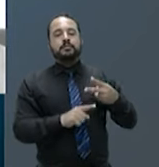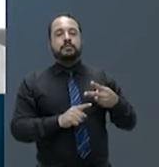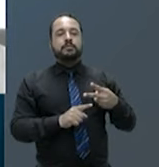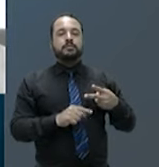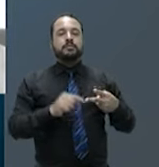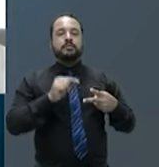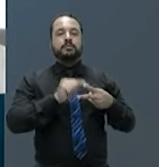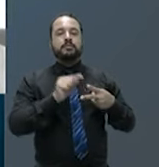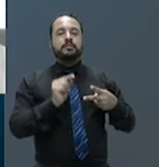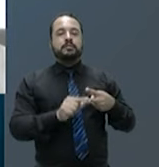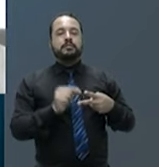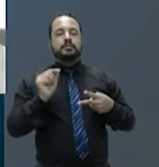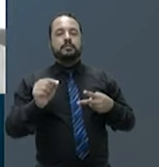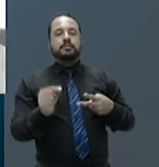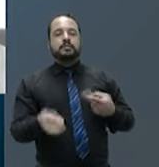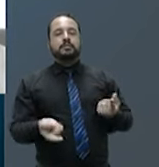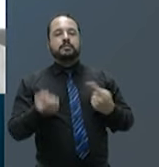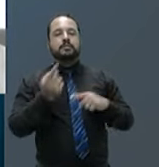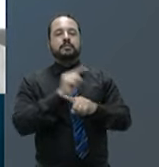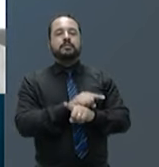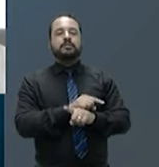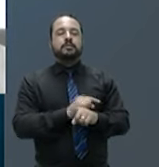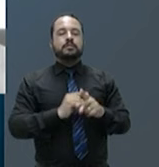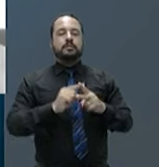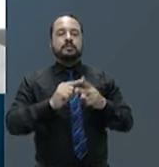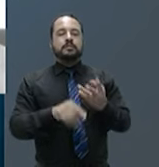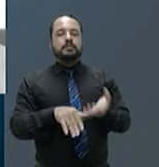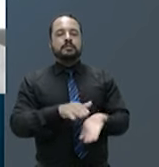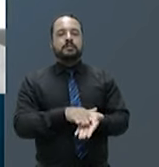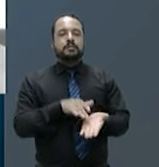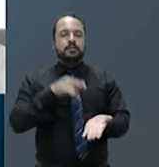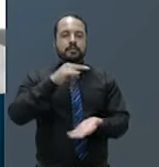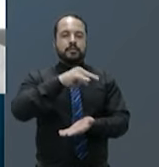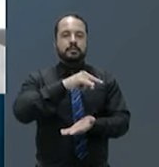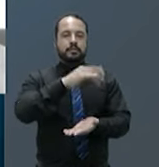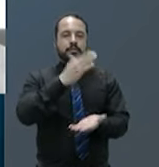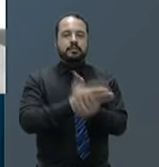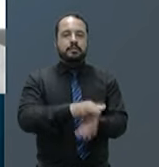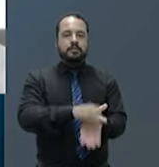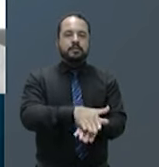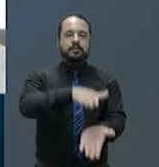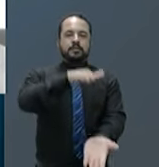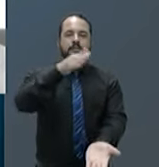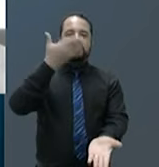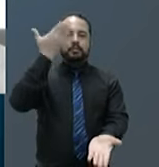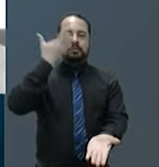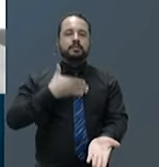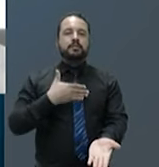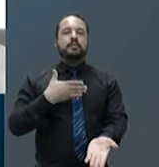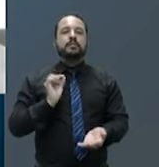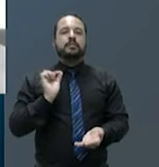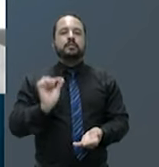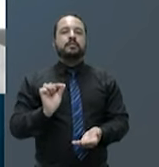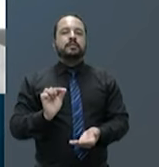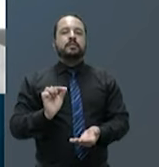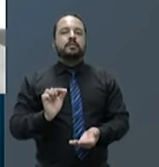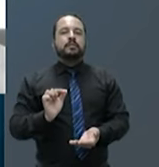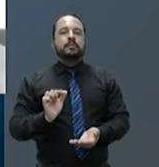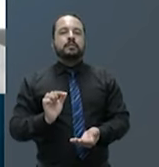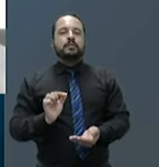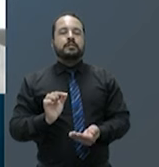elementos incontroversos nos autos, fundados em manifestações